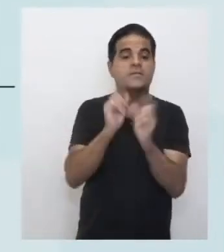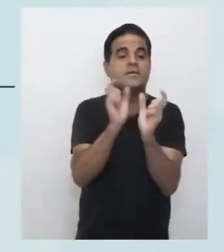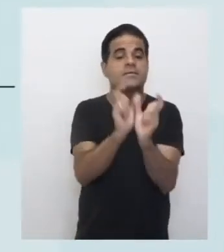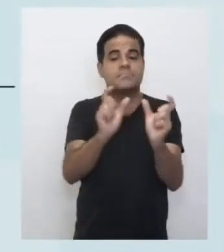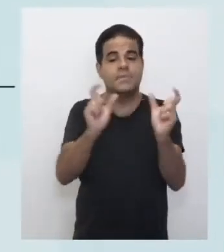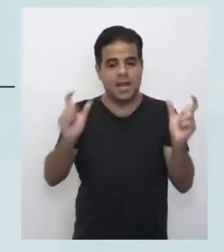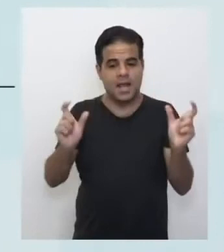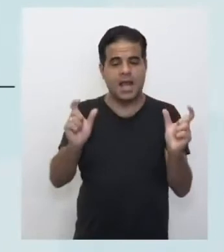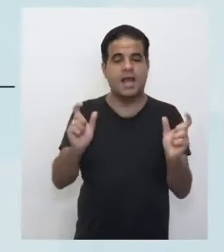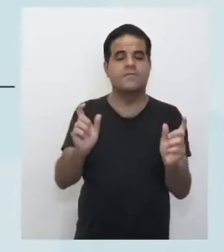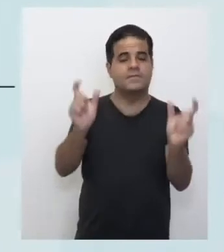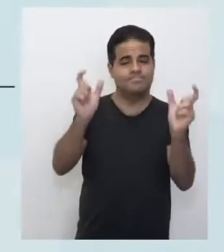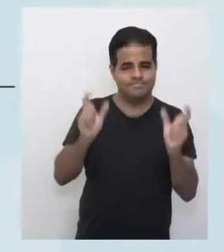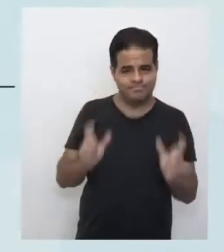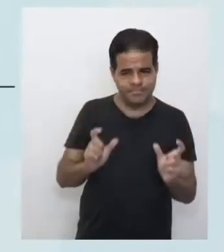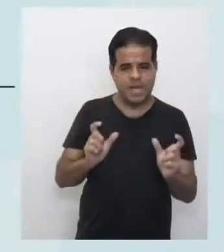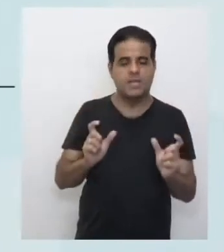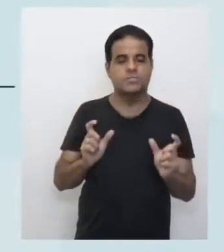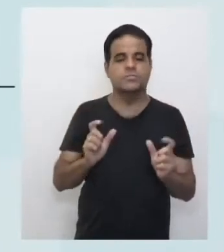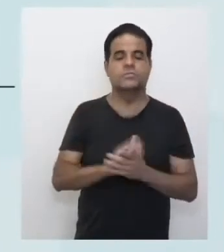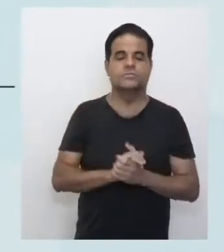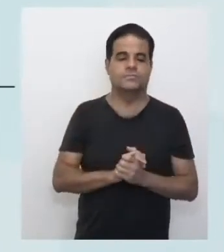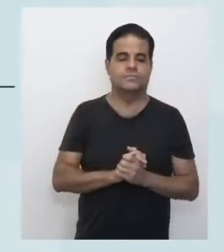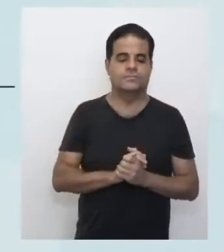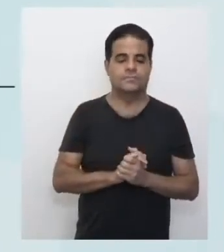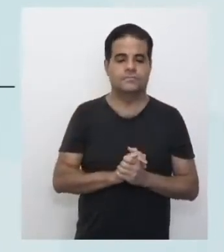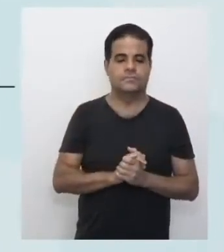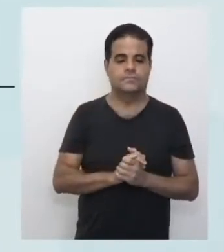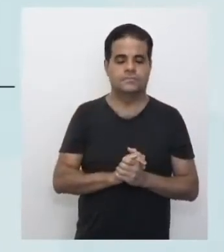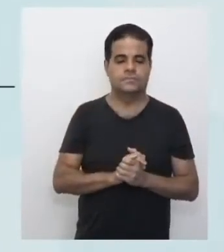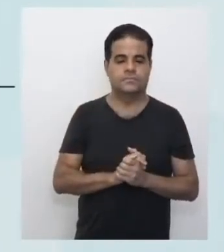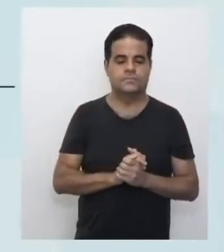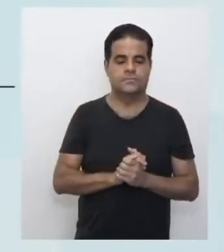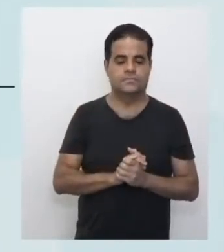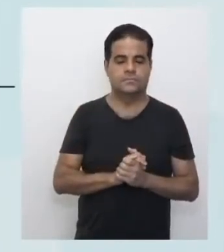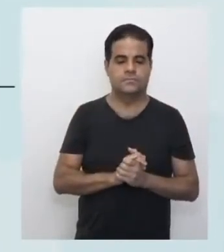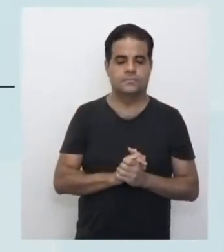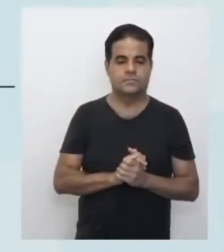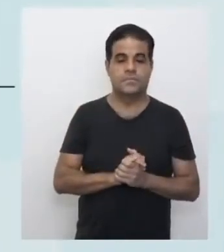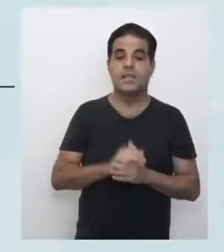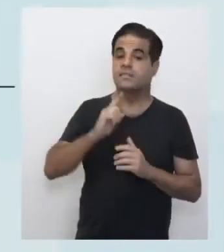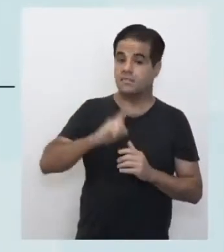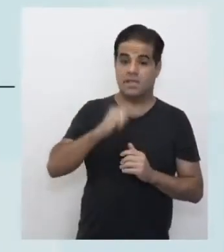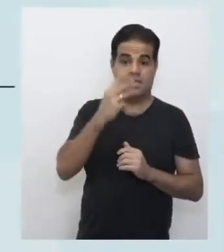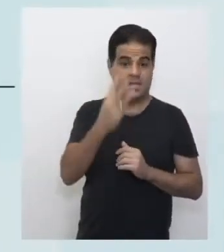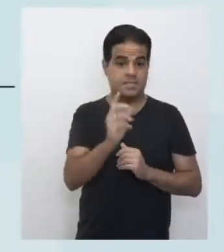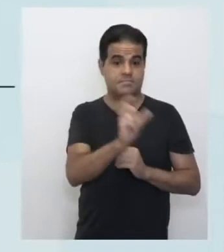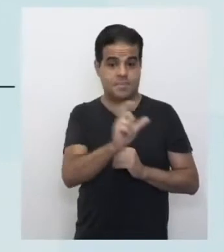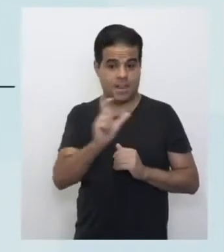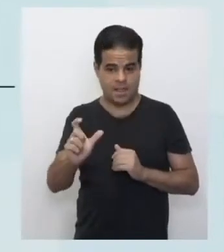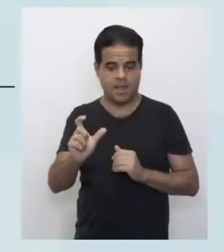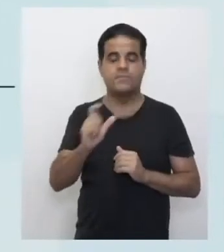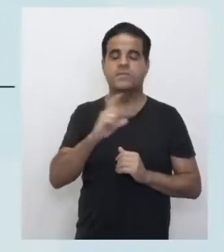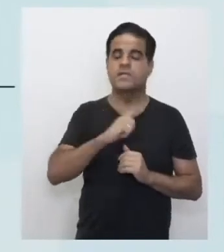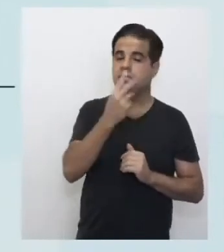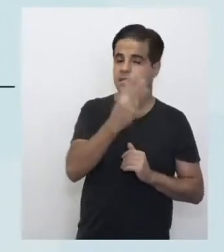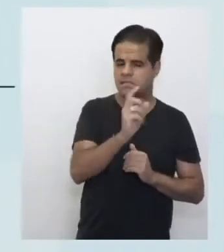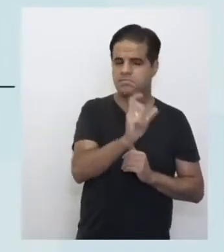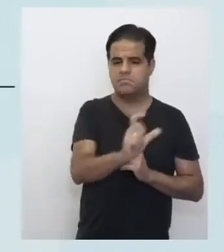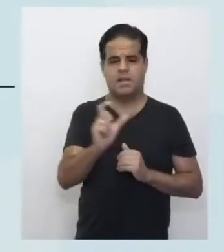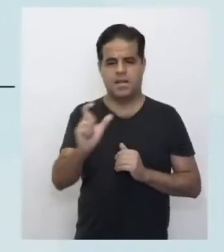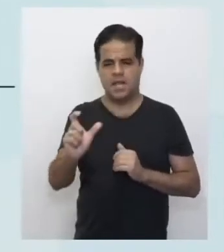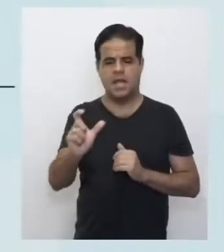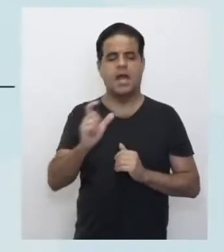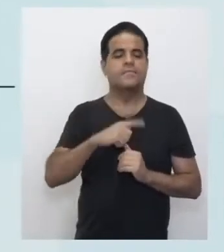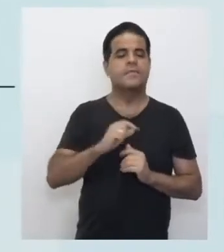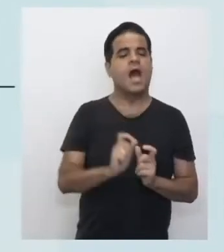aí abaixo da caixinha. There are 3 extra words. Há 3 palavras extras. Então você tem 3 palavras, né? Ali tem